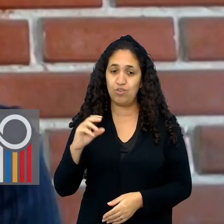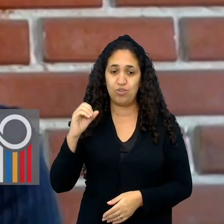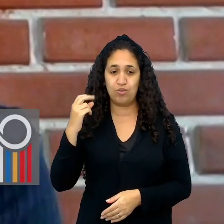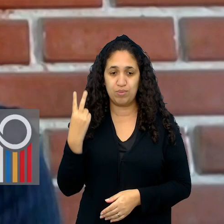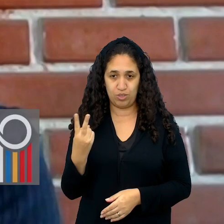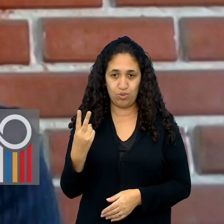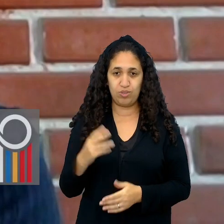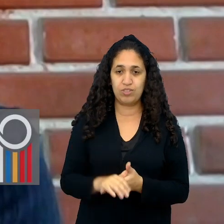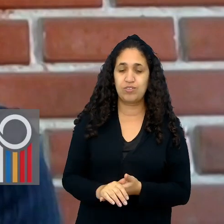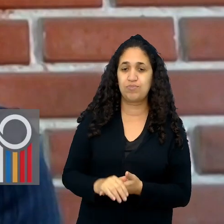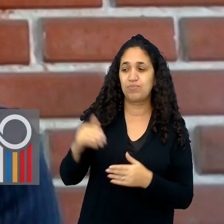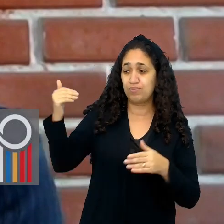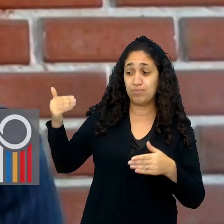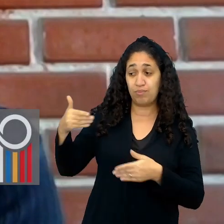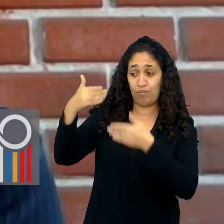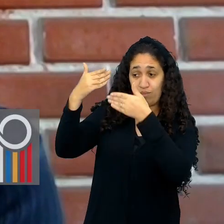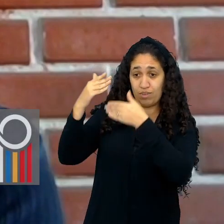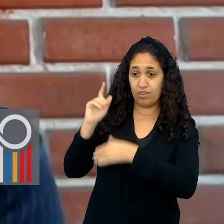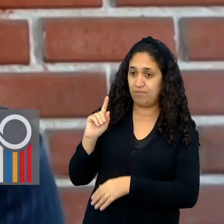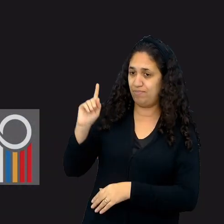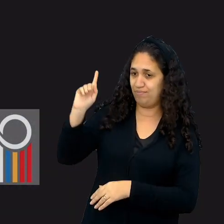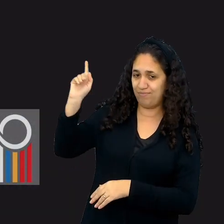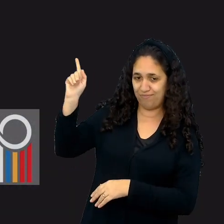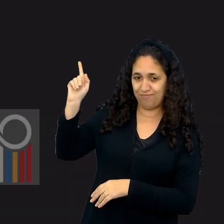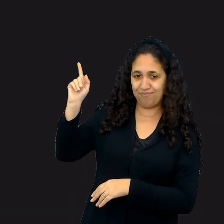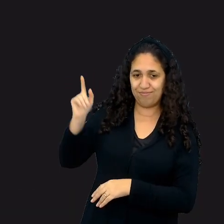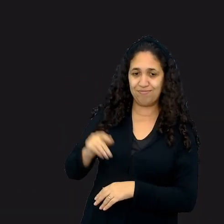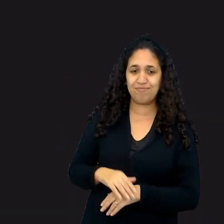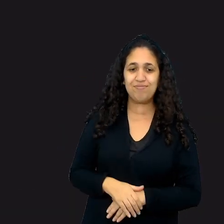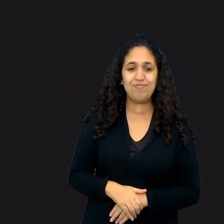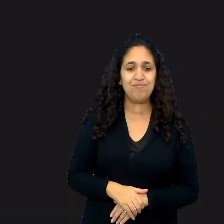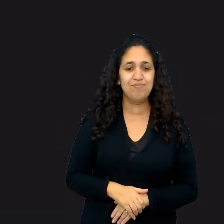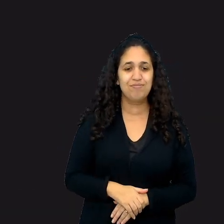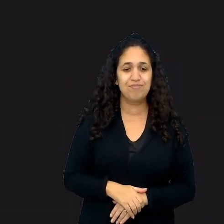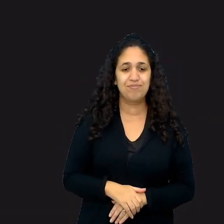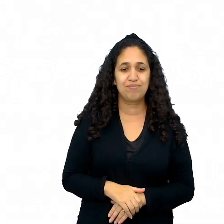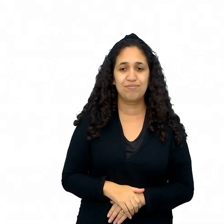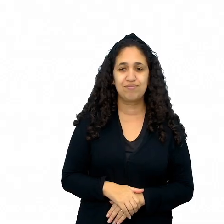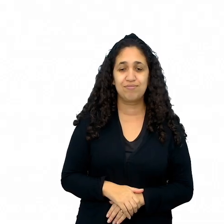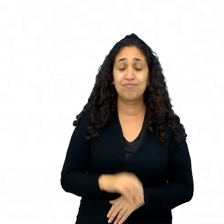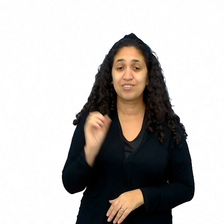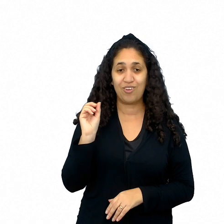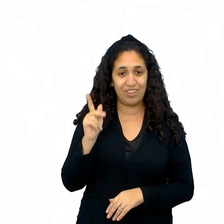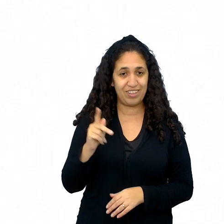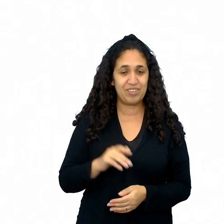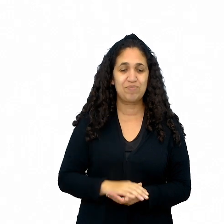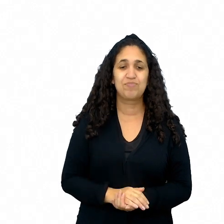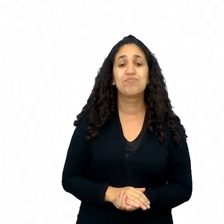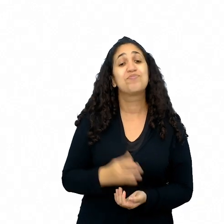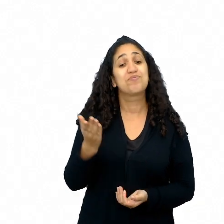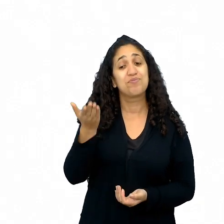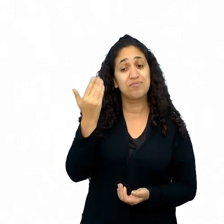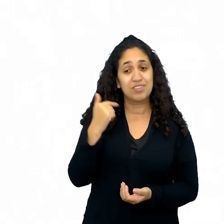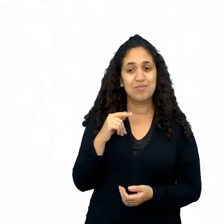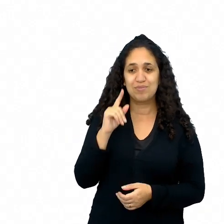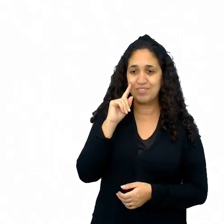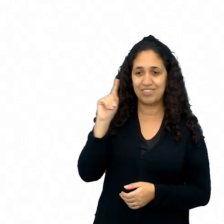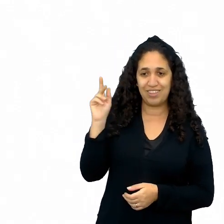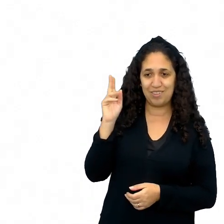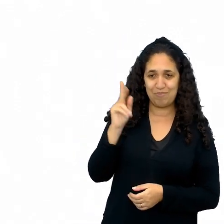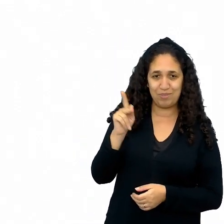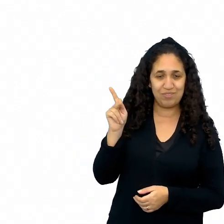vocês, então, o material que será utilizado para a nossa conversa de hoje. Ok? Então, vamos lá,